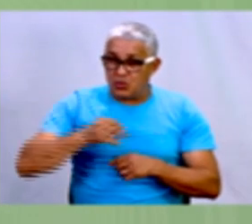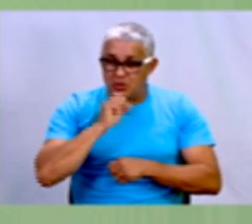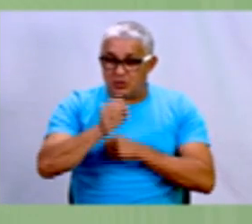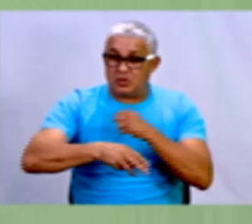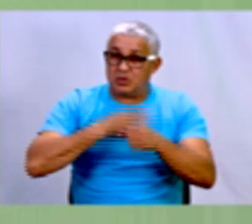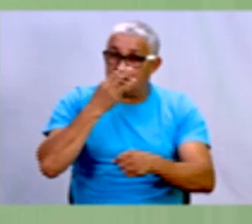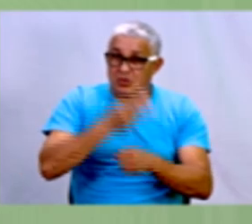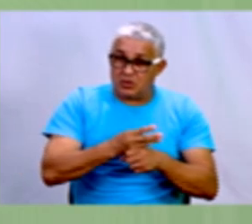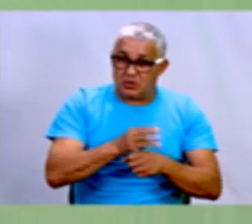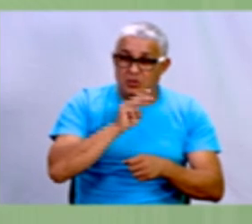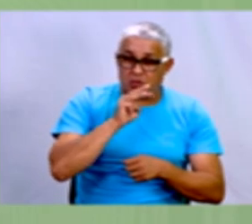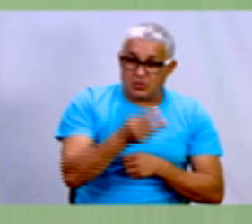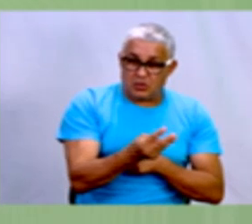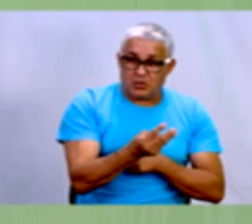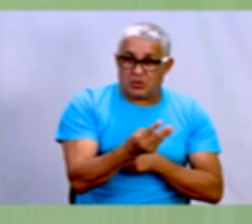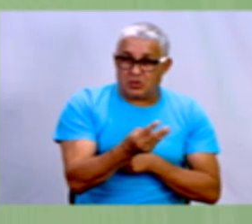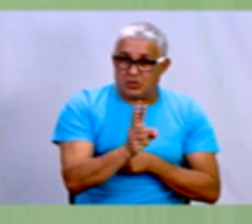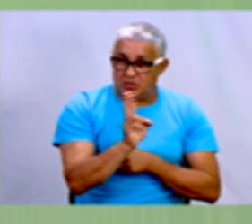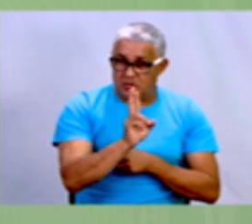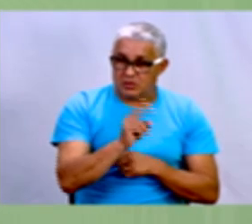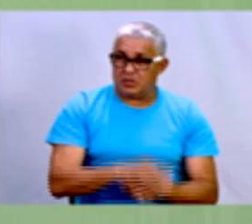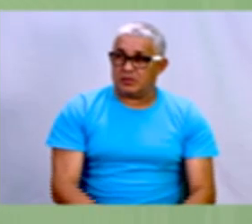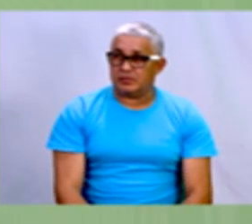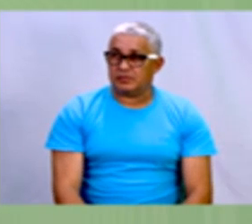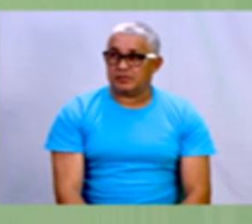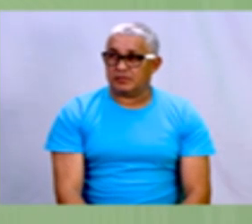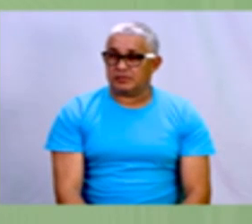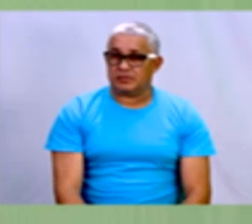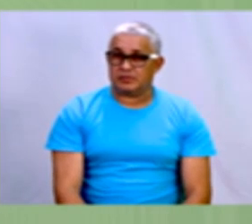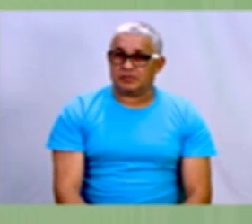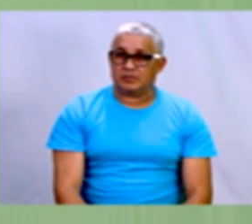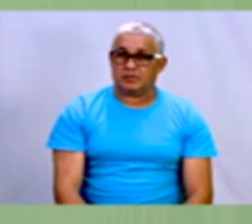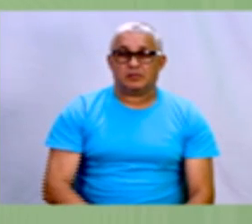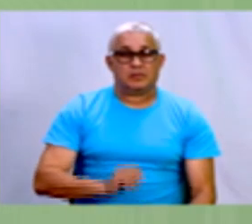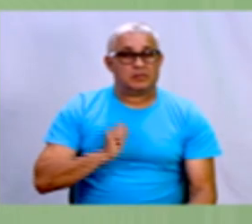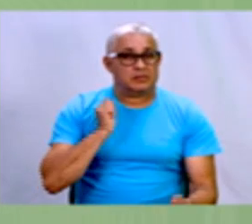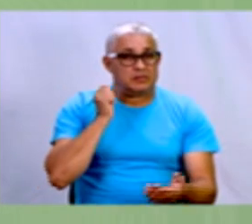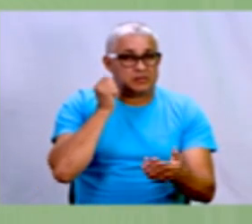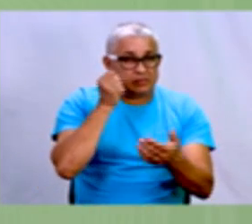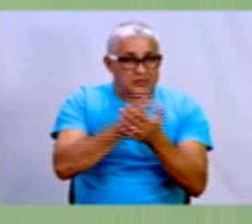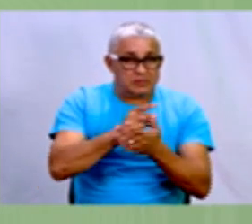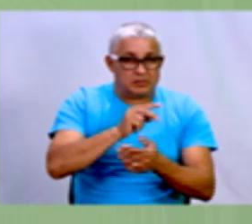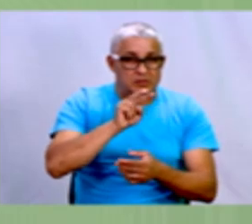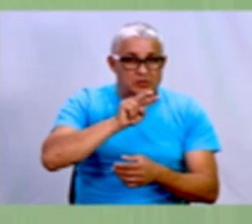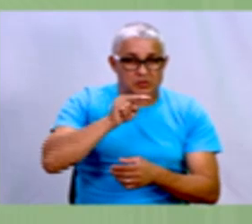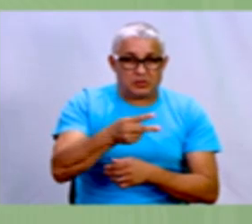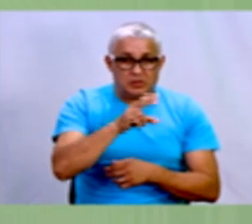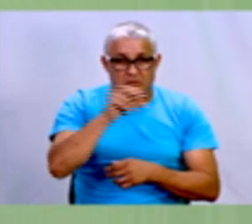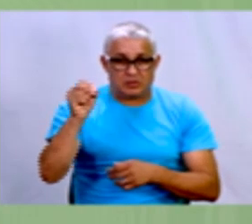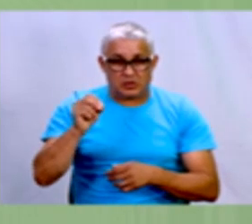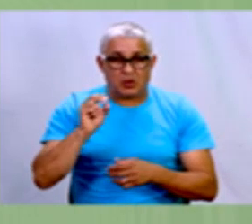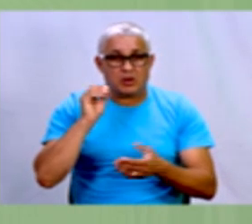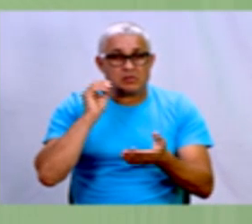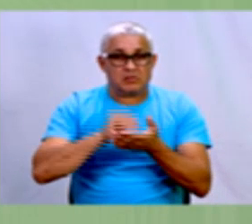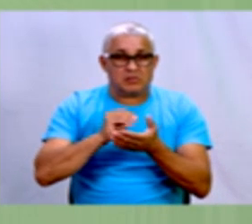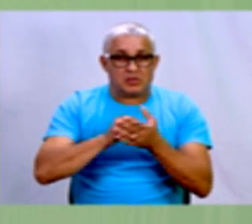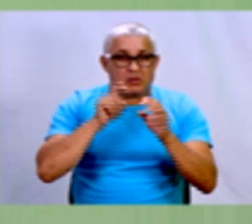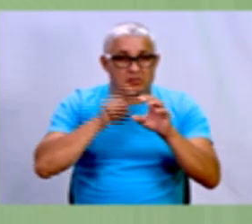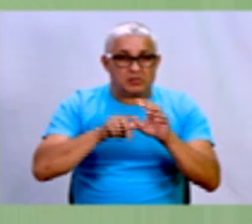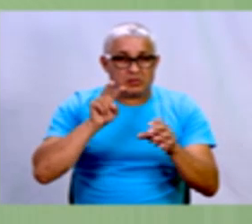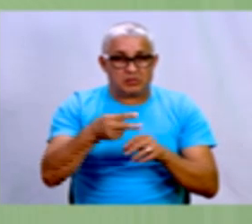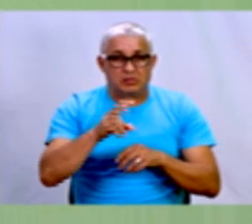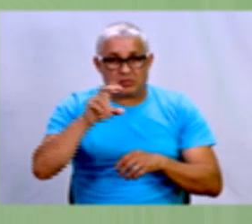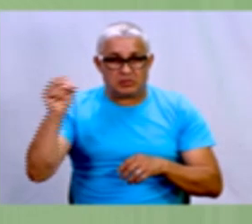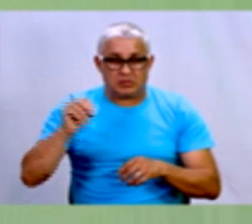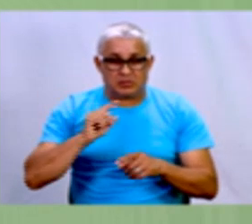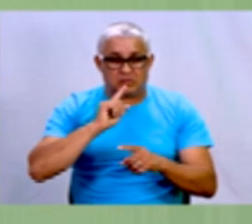vai ser de R$3.000. Paguei mais 2.500 de amortização, agora eu só estou devendo 2.500.